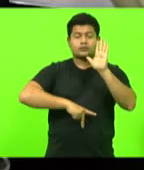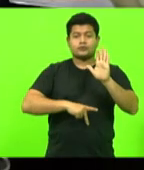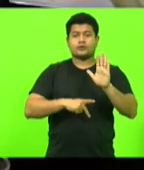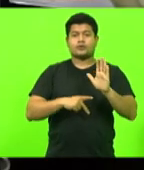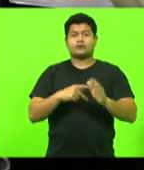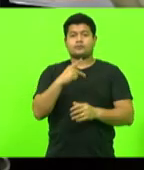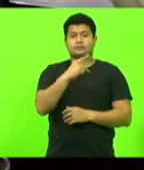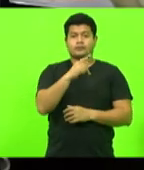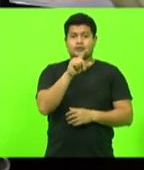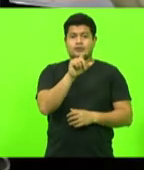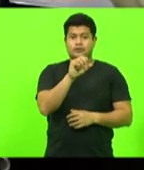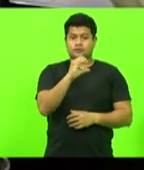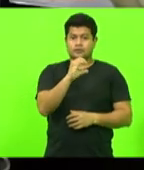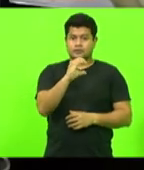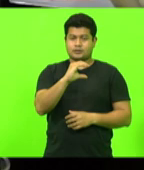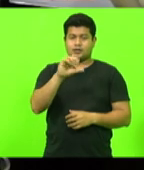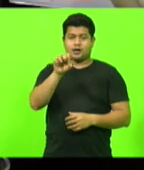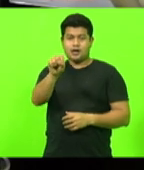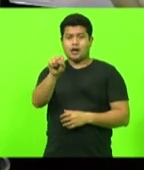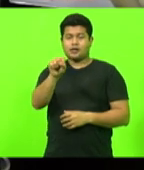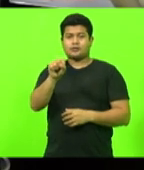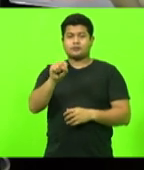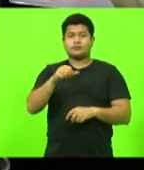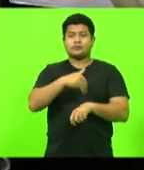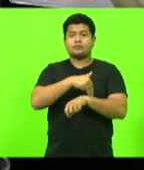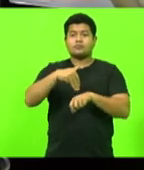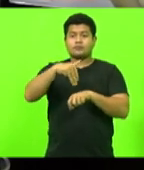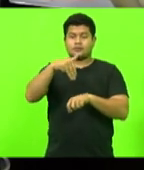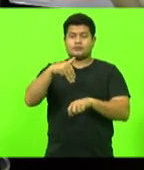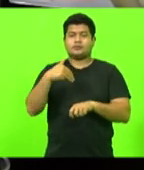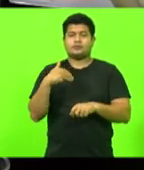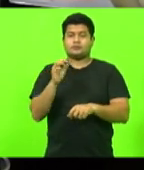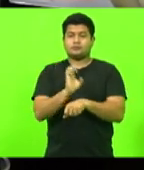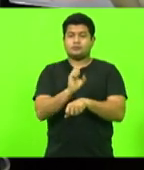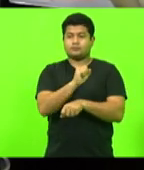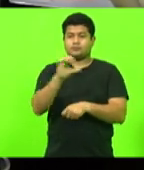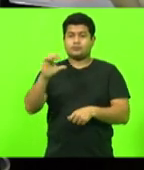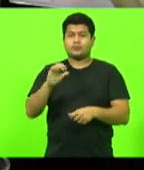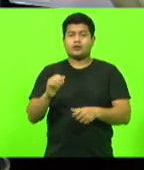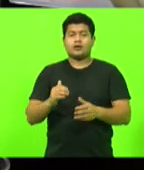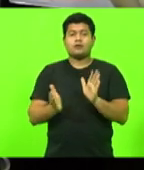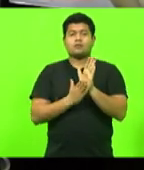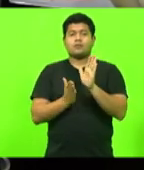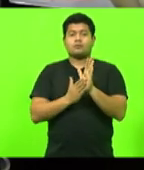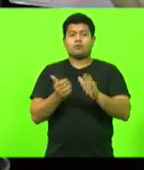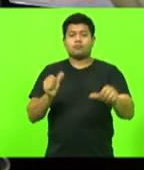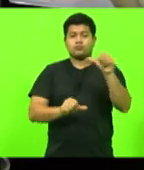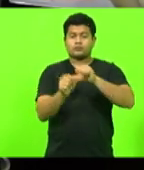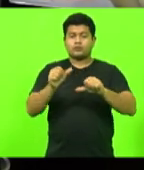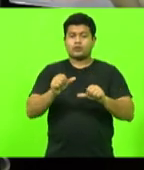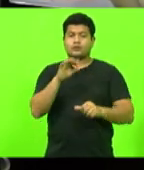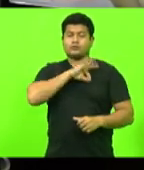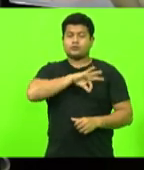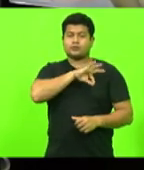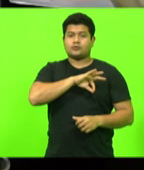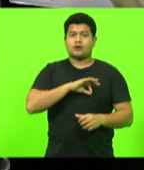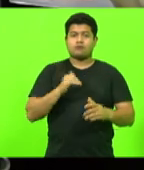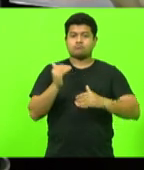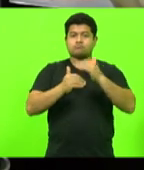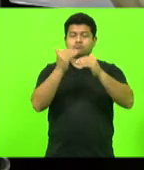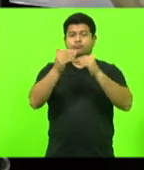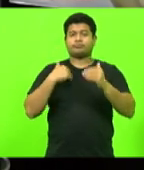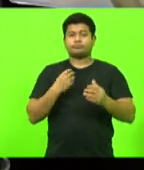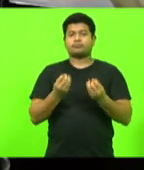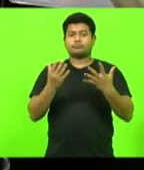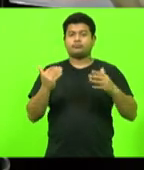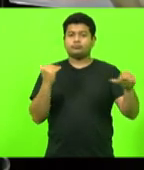O relator da comissão mista, deputado Dr. Vicente Caro Preso, durante a apresentação do relatório final, reforçou a importância e o impacto que a